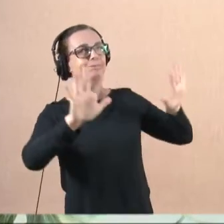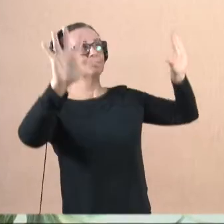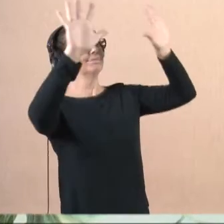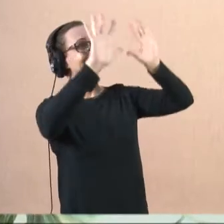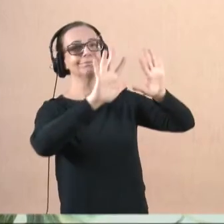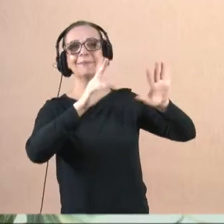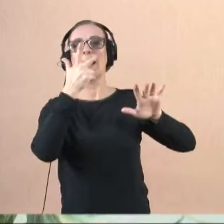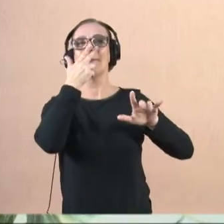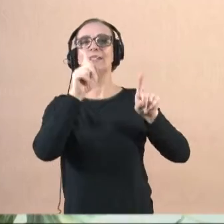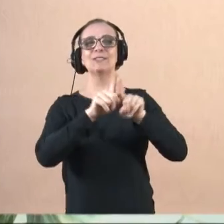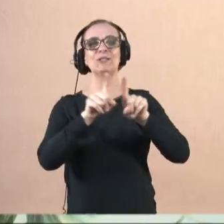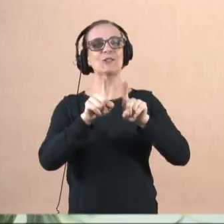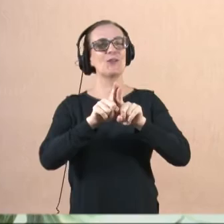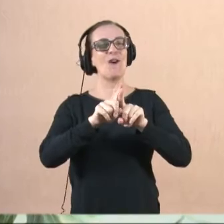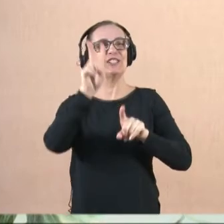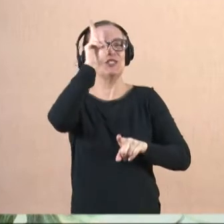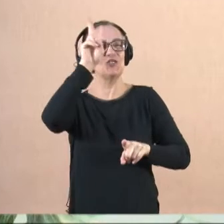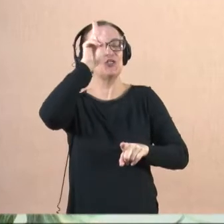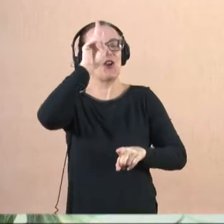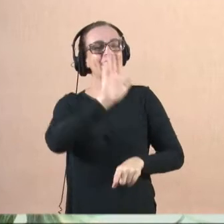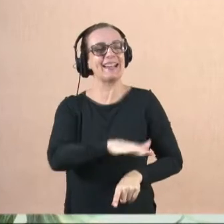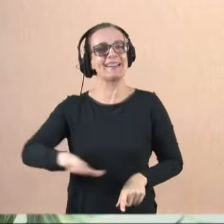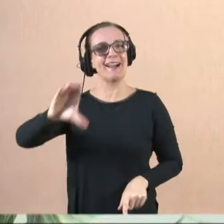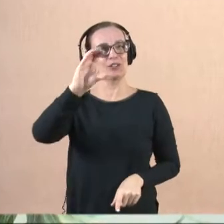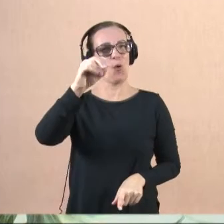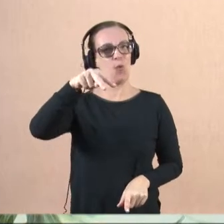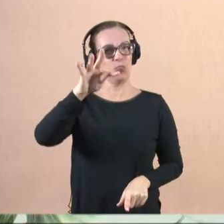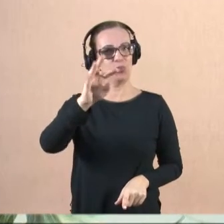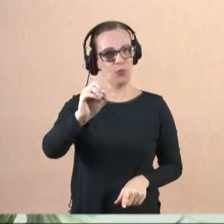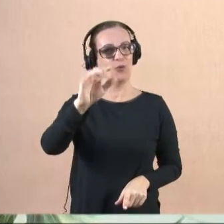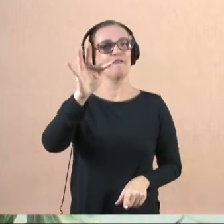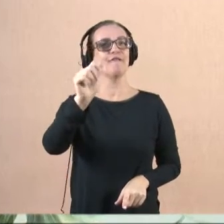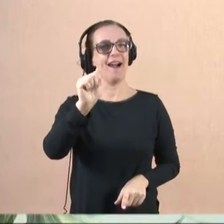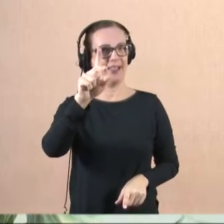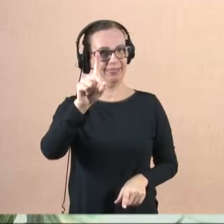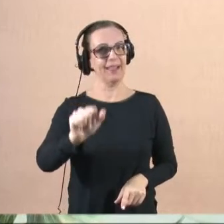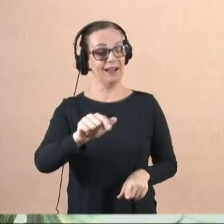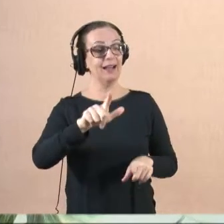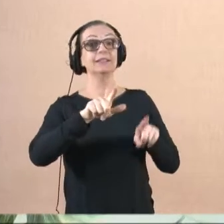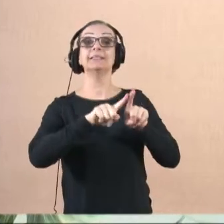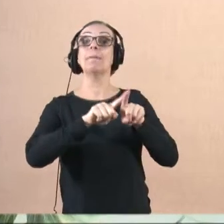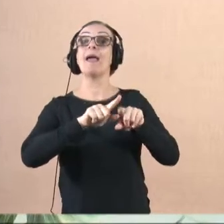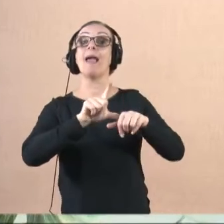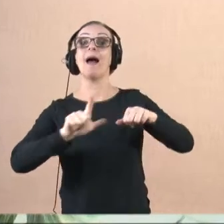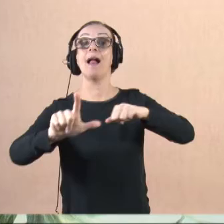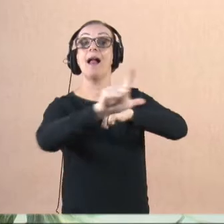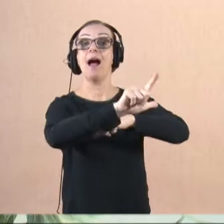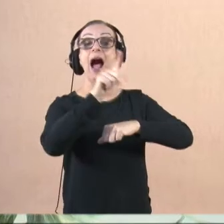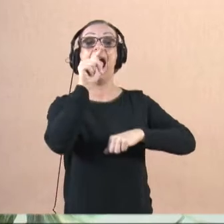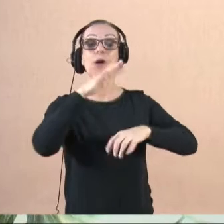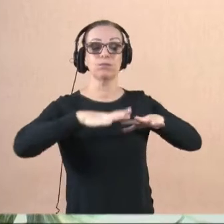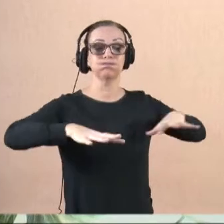onde todas as fadas digamos assim inclusive é o lago que serve de uma válvula de escape